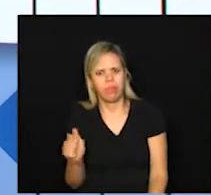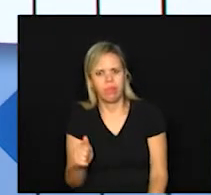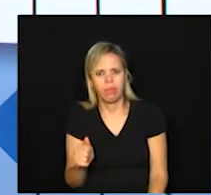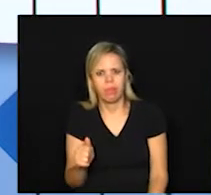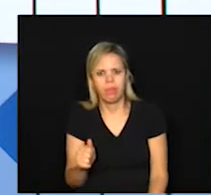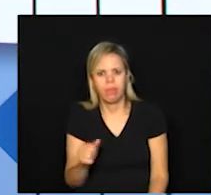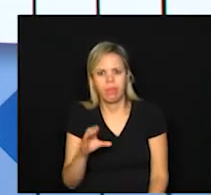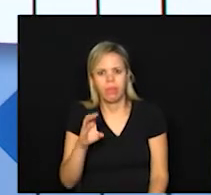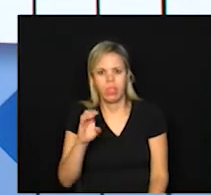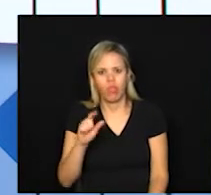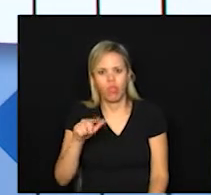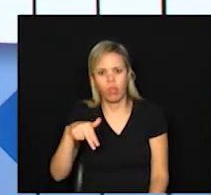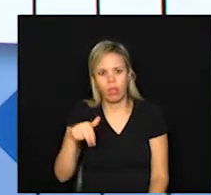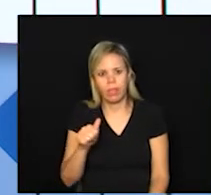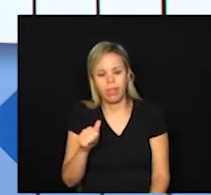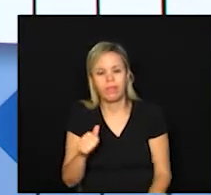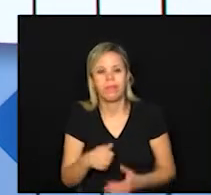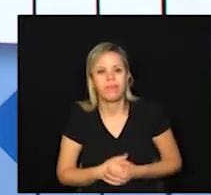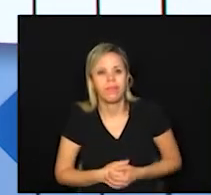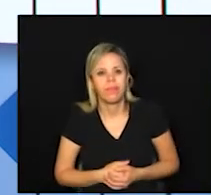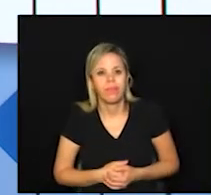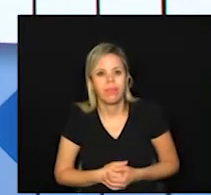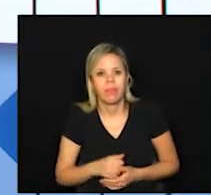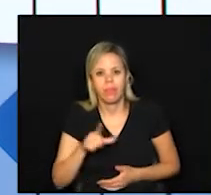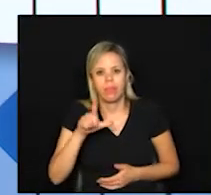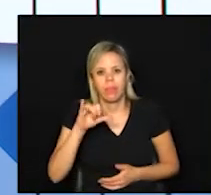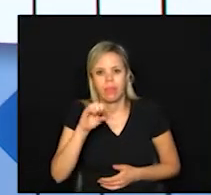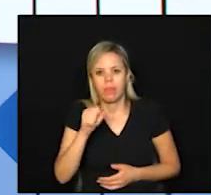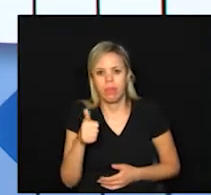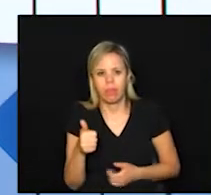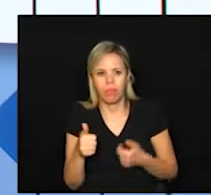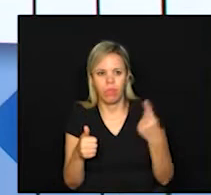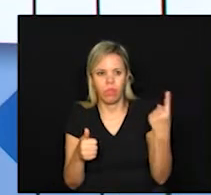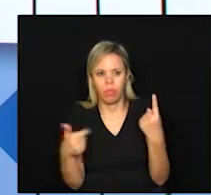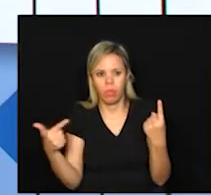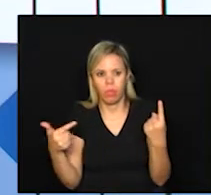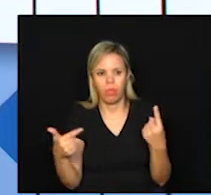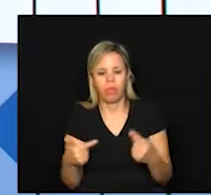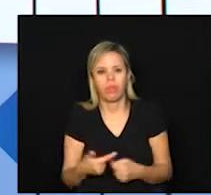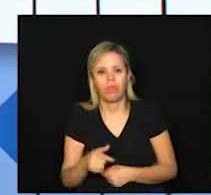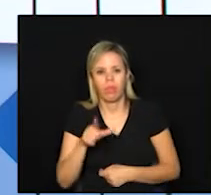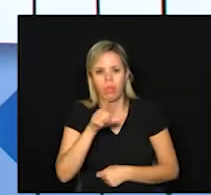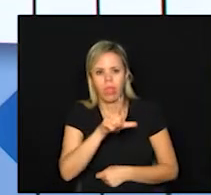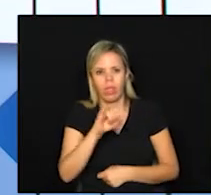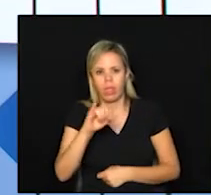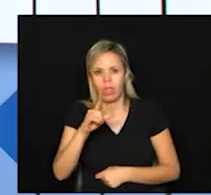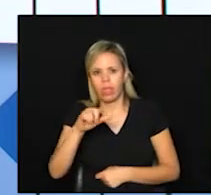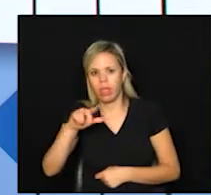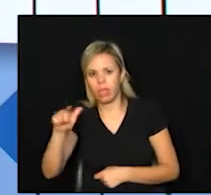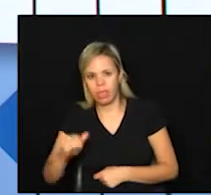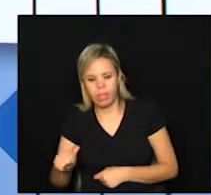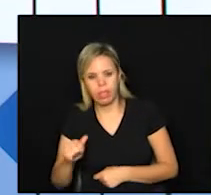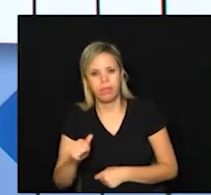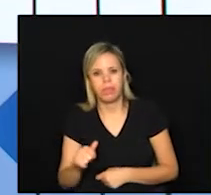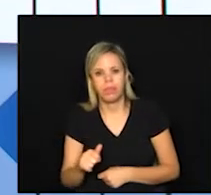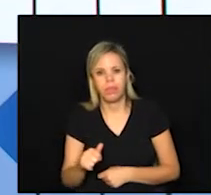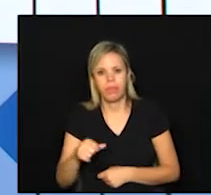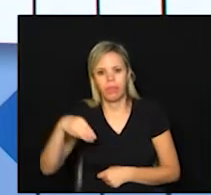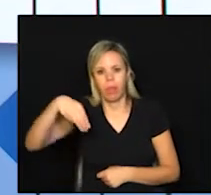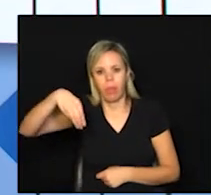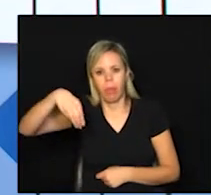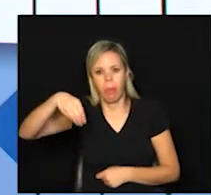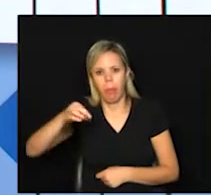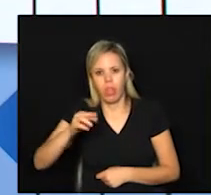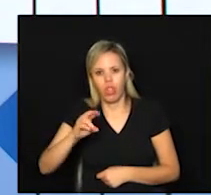Residencial Colina das Nascentes, Jardim Lisa 1 e 2, Jardim Lilisa, Jardim